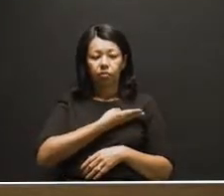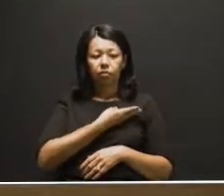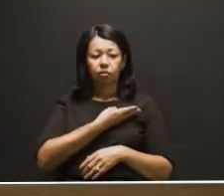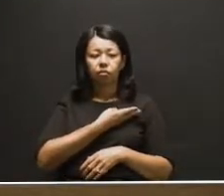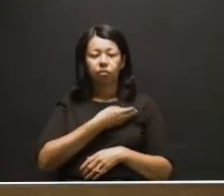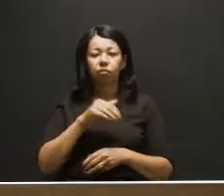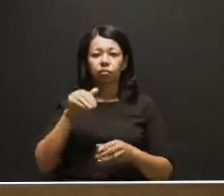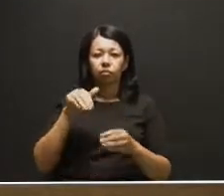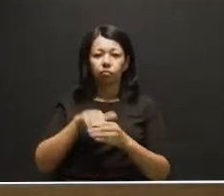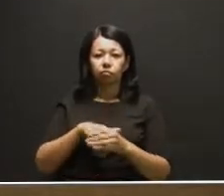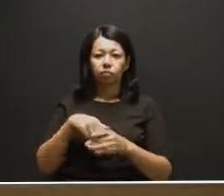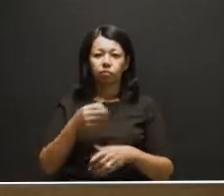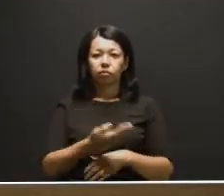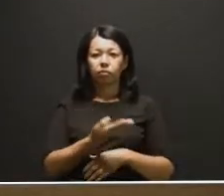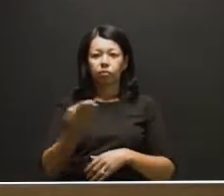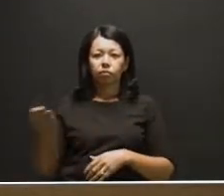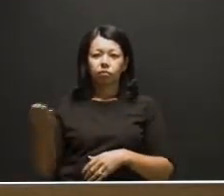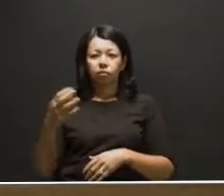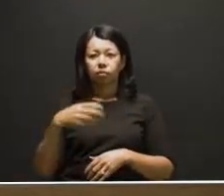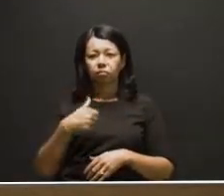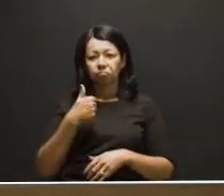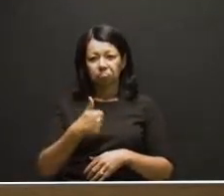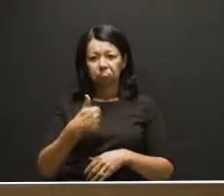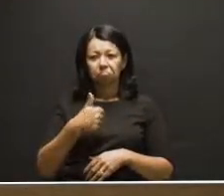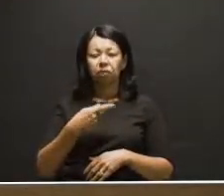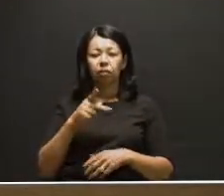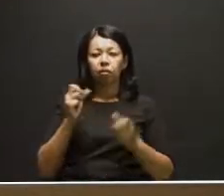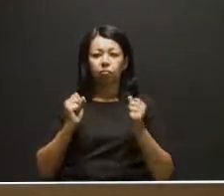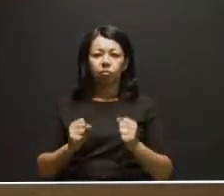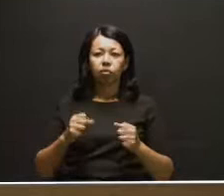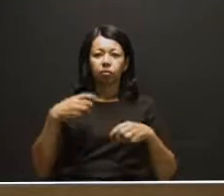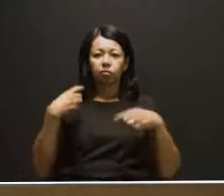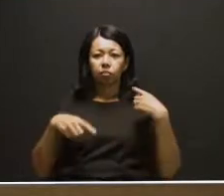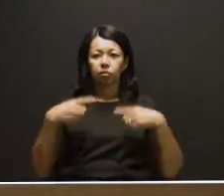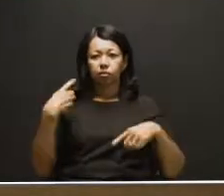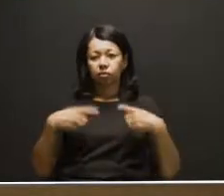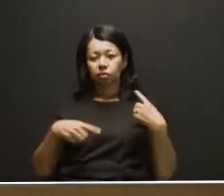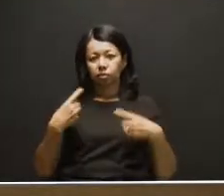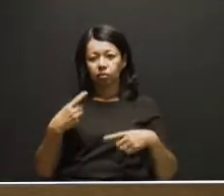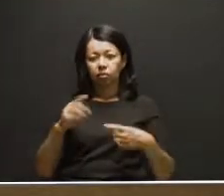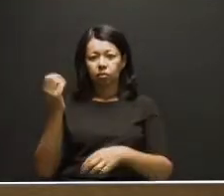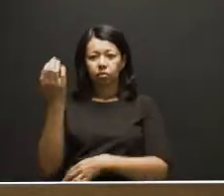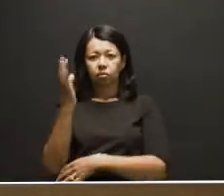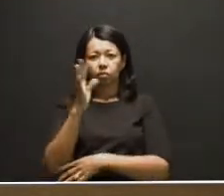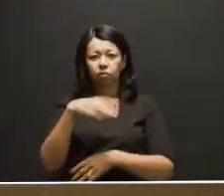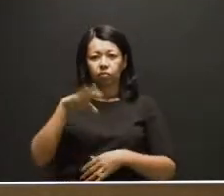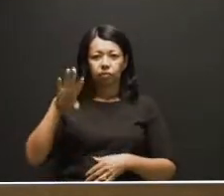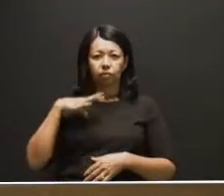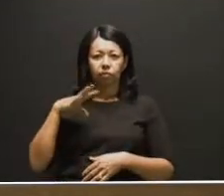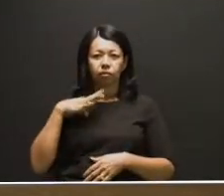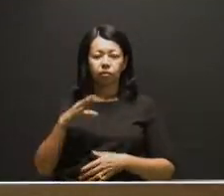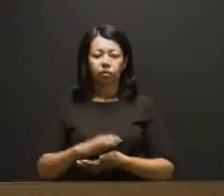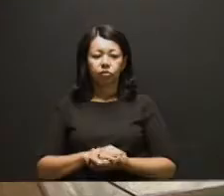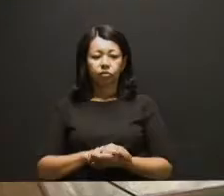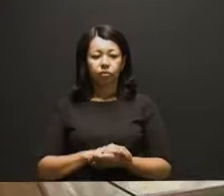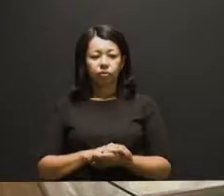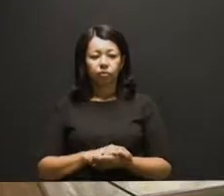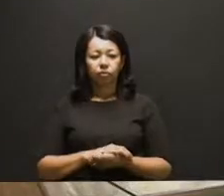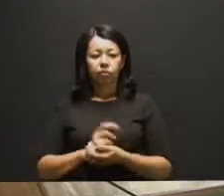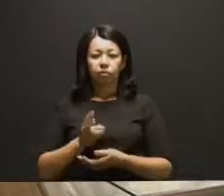votado por todos vocês de forma positiva para que a gente possa ter uma política pública de arvorismo na cidade é só seu presidente